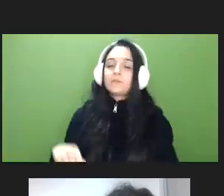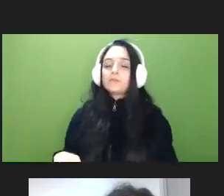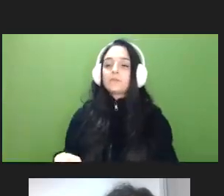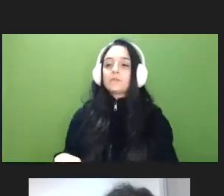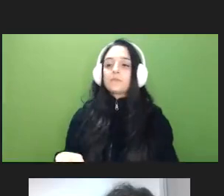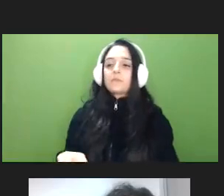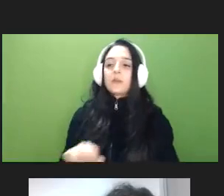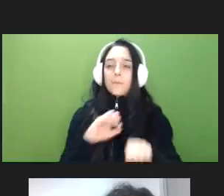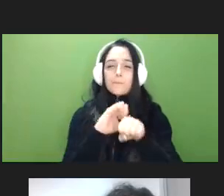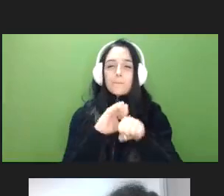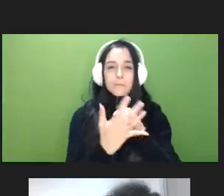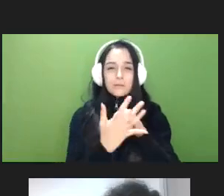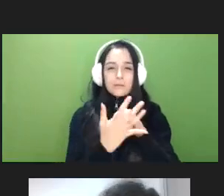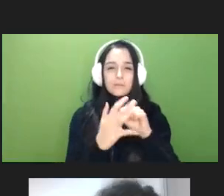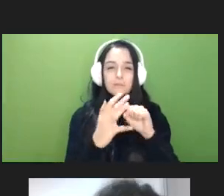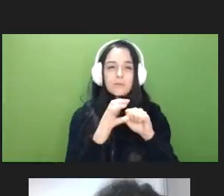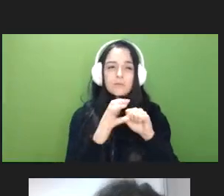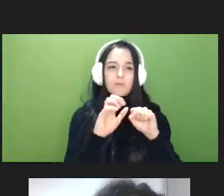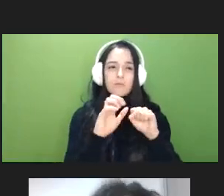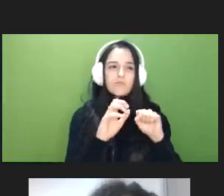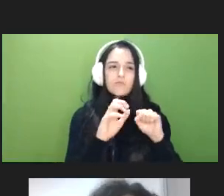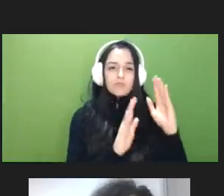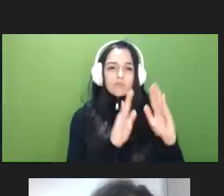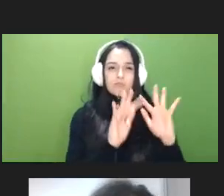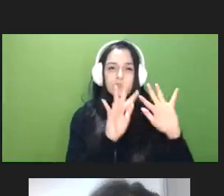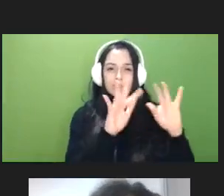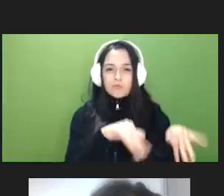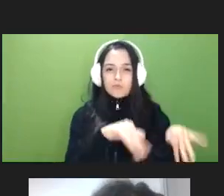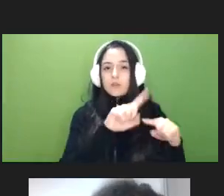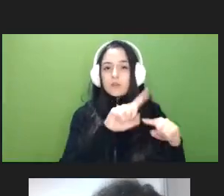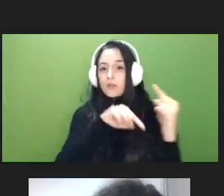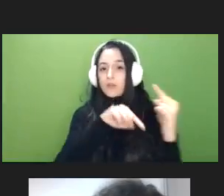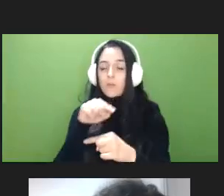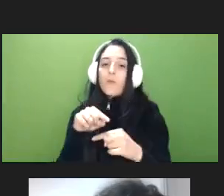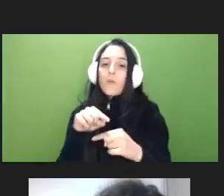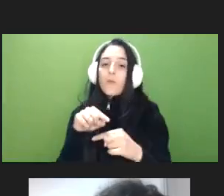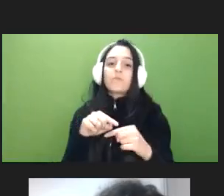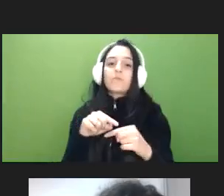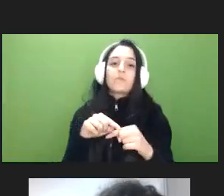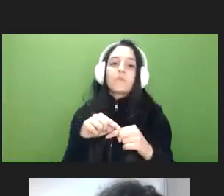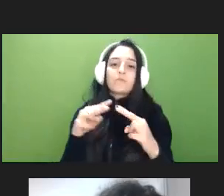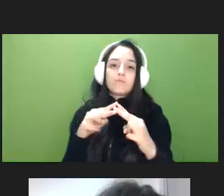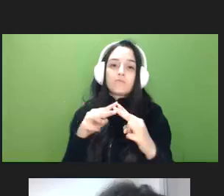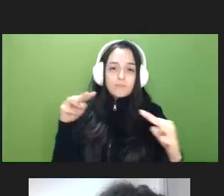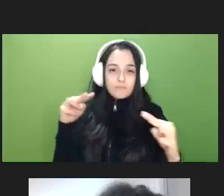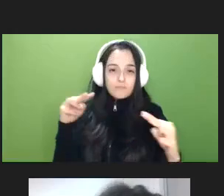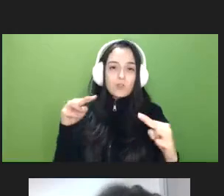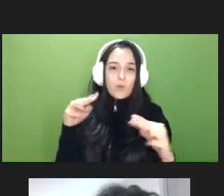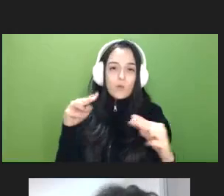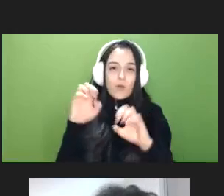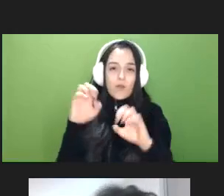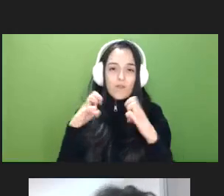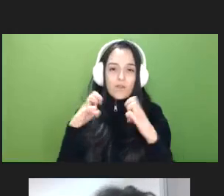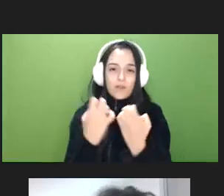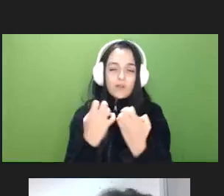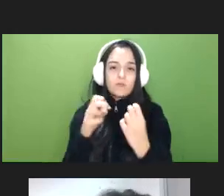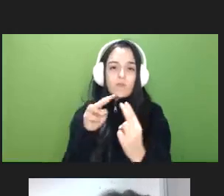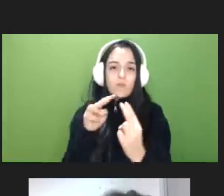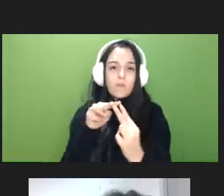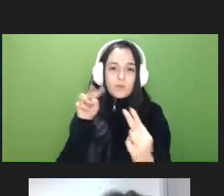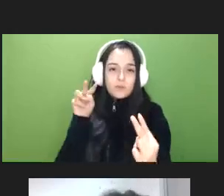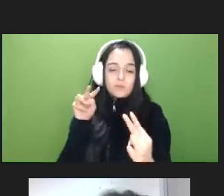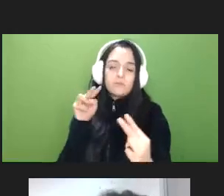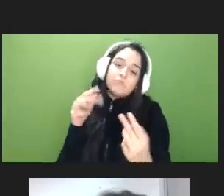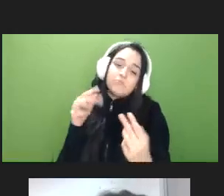evento em saúde mental, que teve que ser um evento online, né? Porque a gente não estava fazendo evento presencial ainda. E eu lembro que foi o primeiro evento